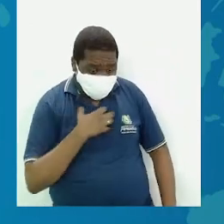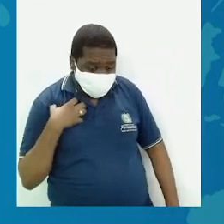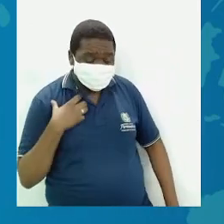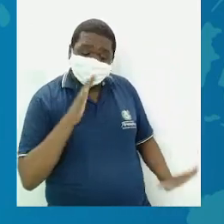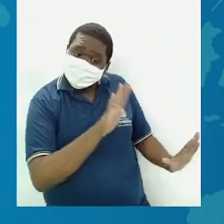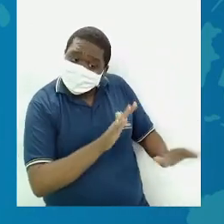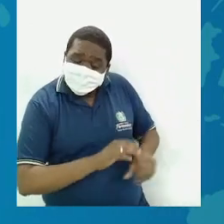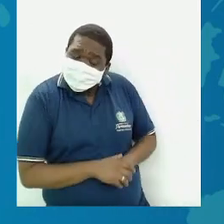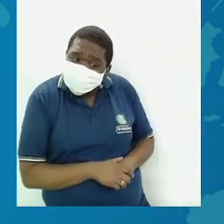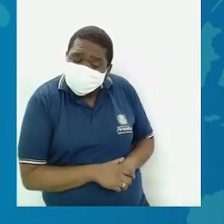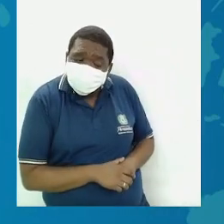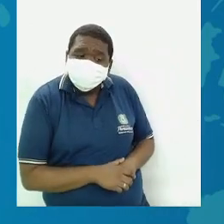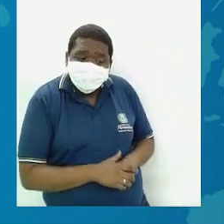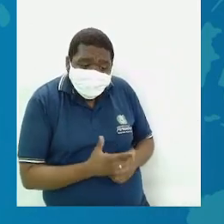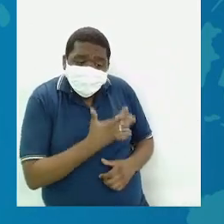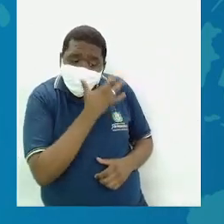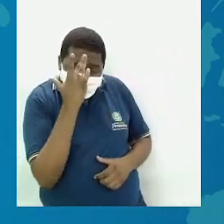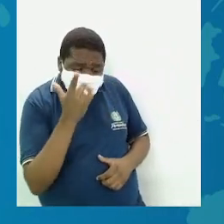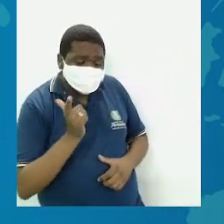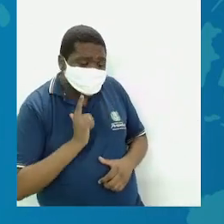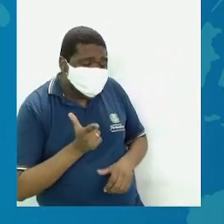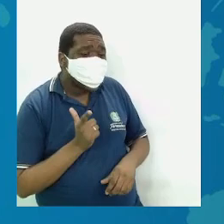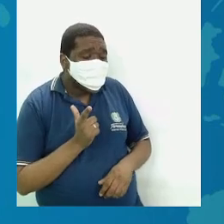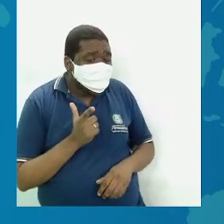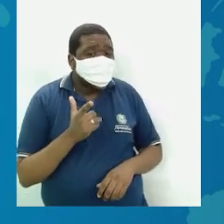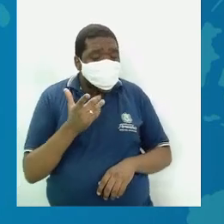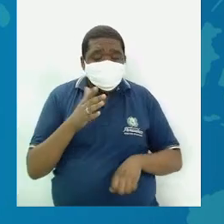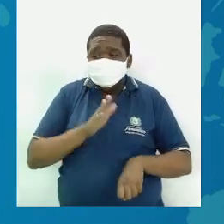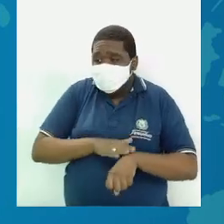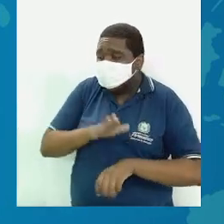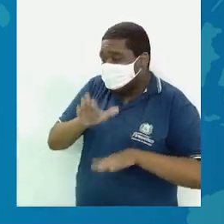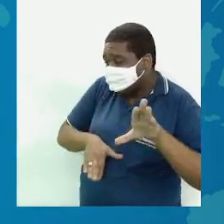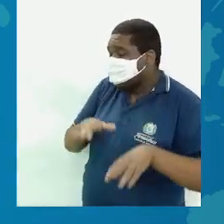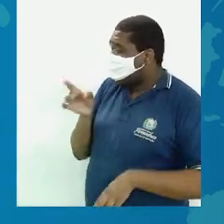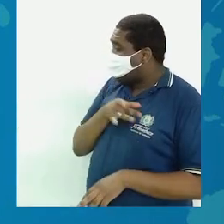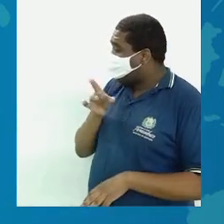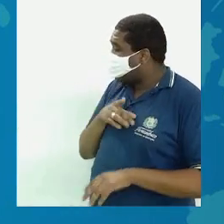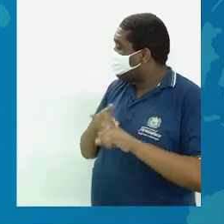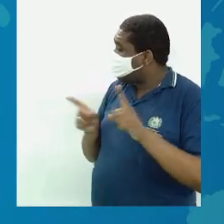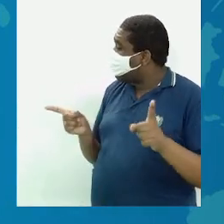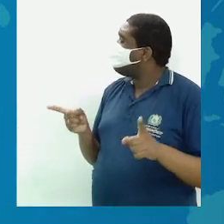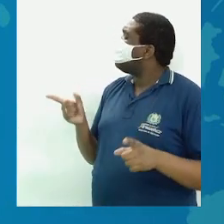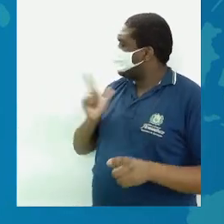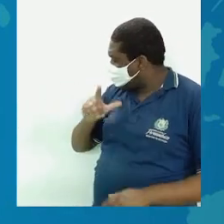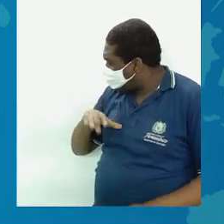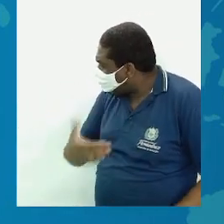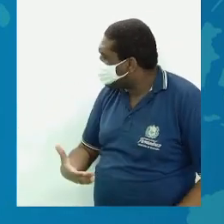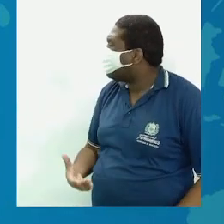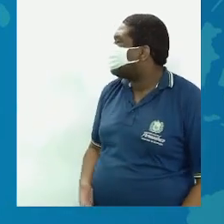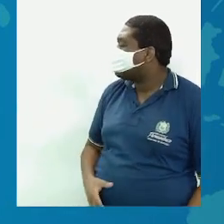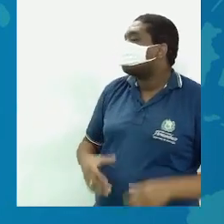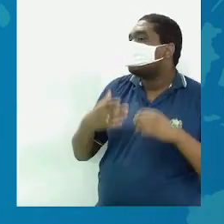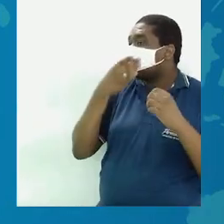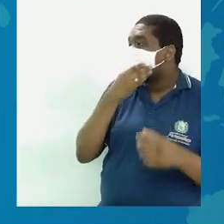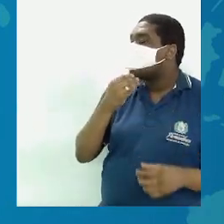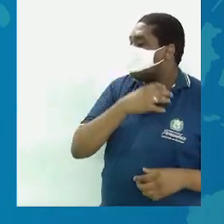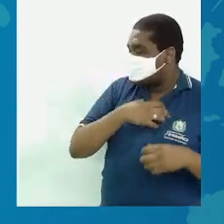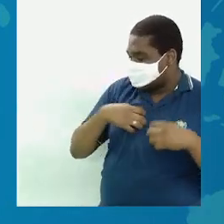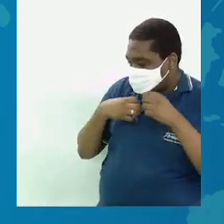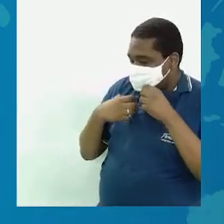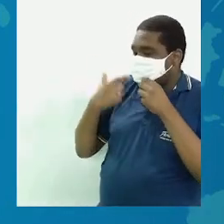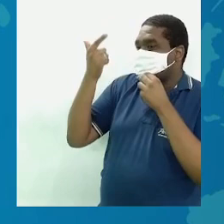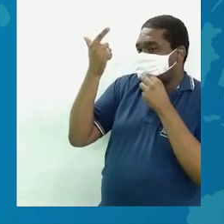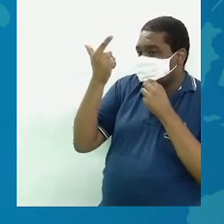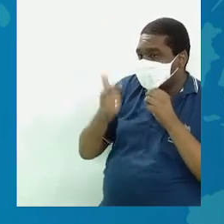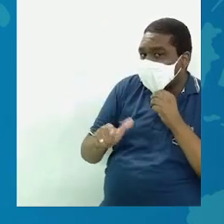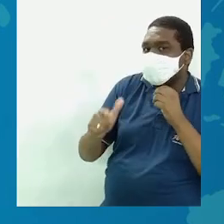O homem vai ter momentos que ele vai ficar com medo, mas isso não significa que ele não seja corajoso. Aí Sócrates agora vai para